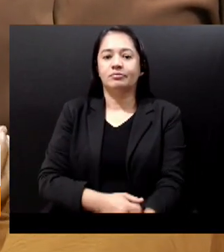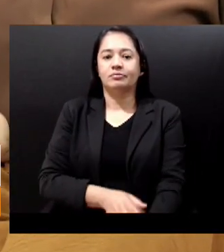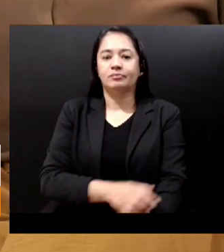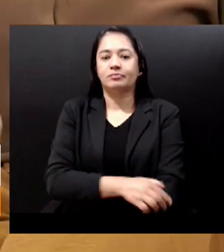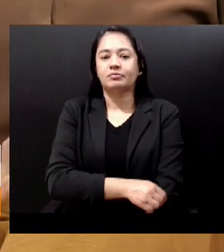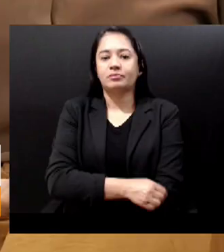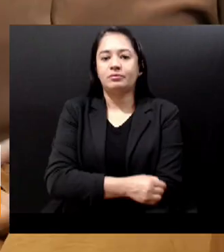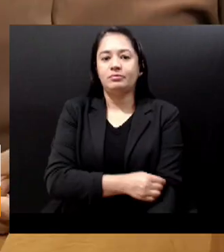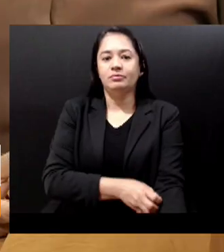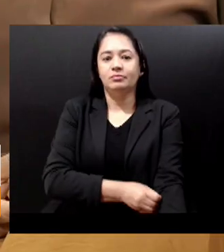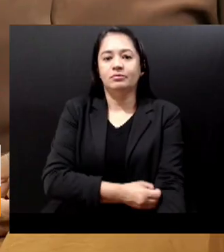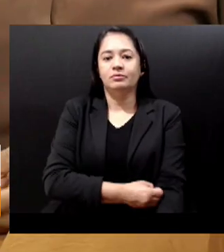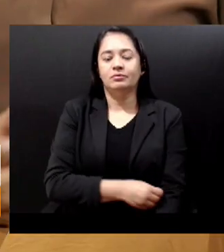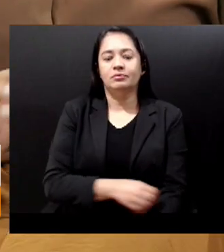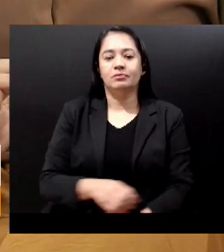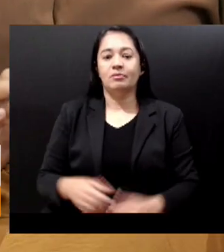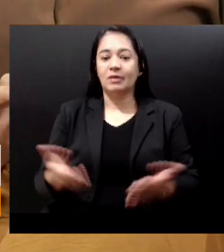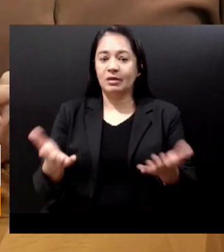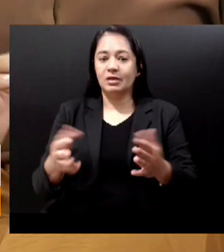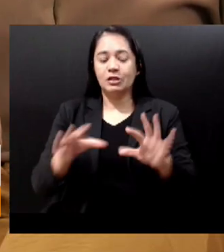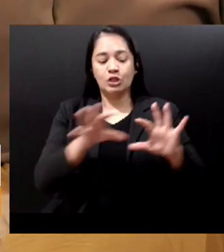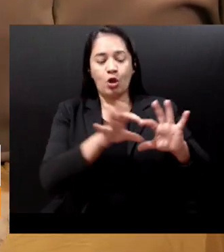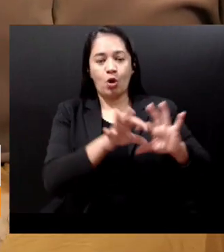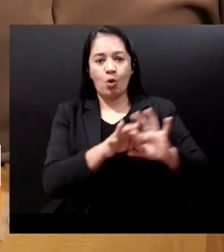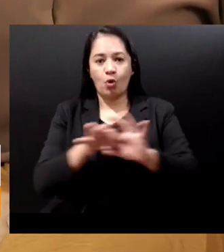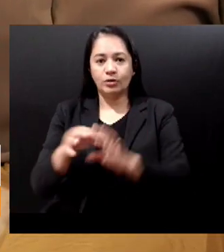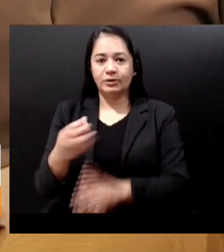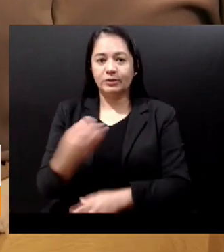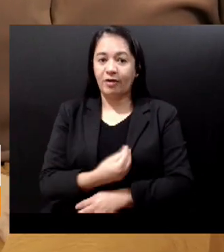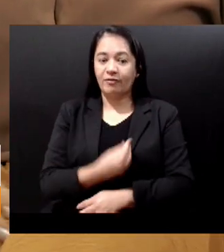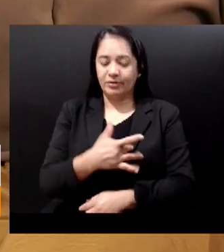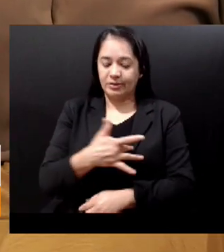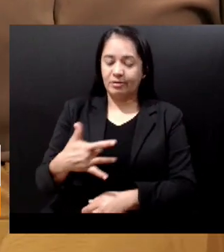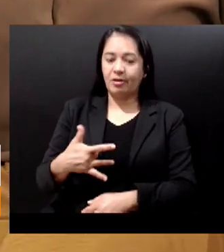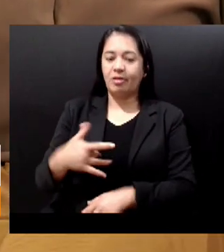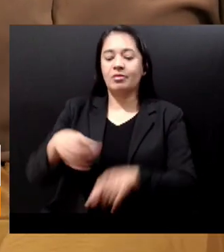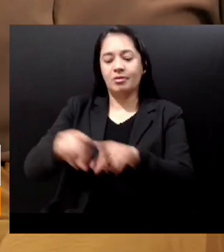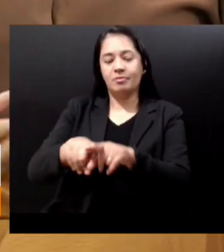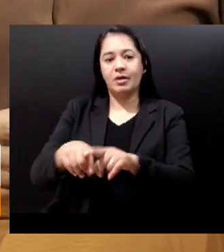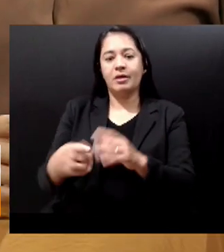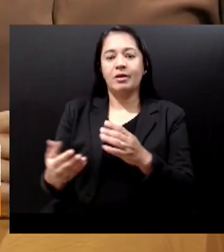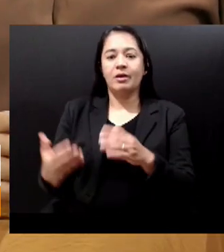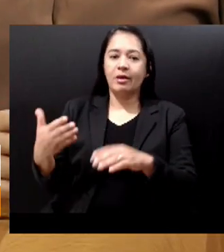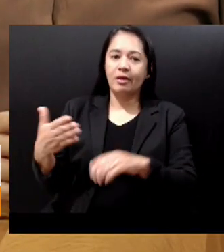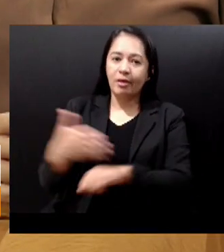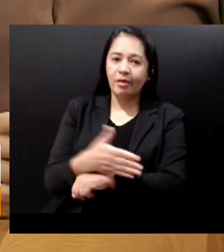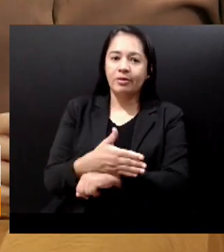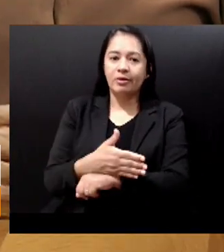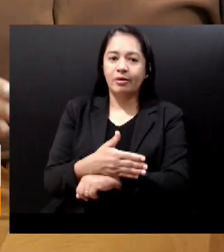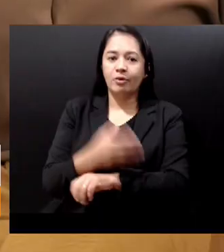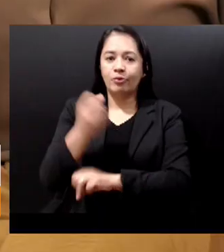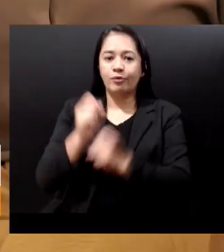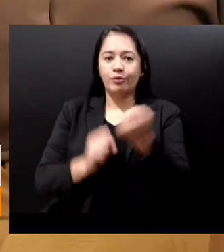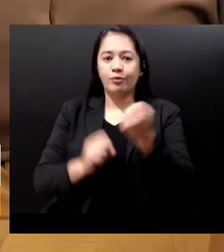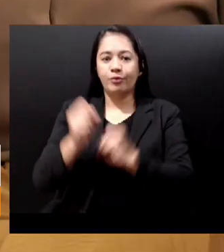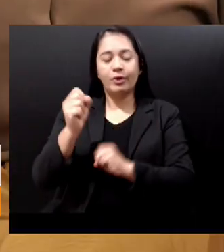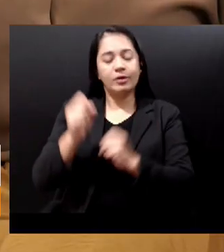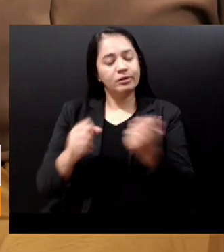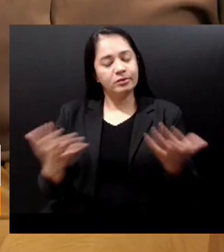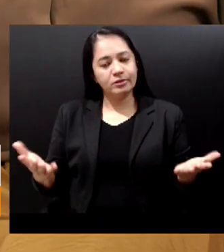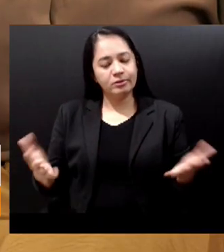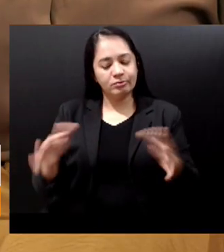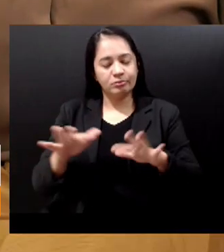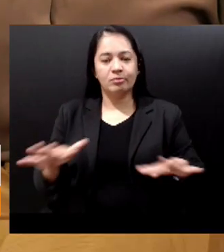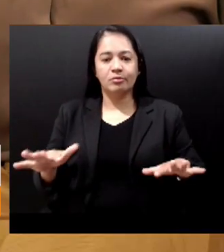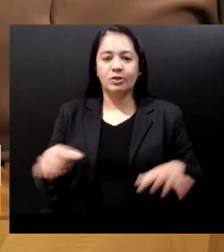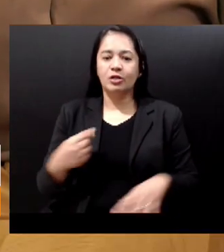vida saudável o exercício físico. Então, Marcelo, eu pergunto para você, no campo da atividade física, né? A gente vê muita